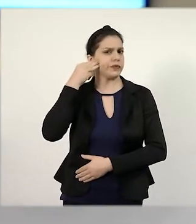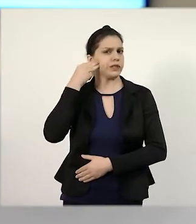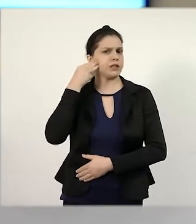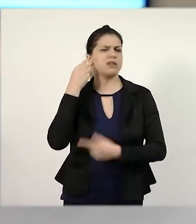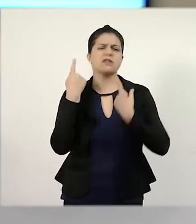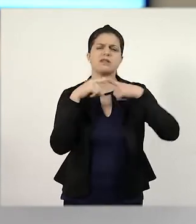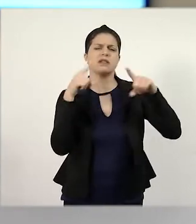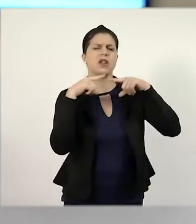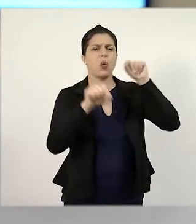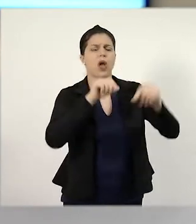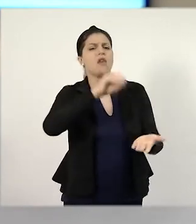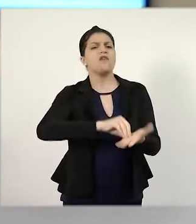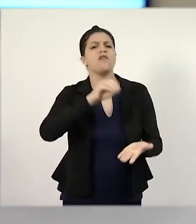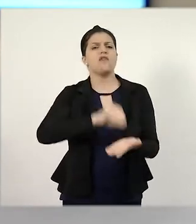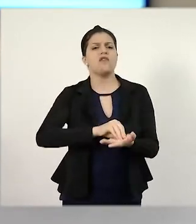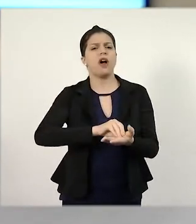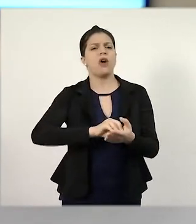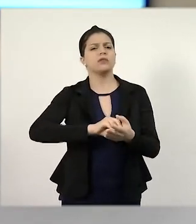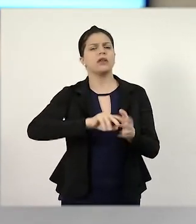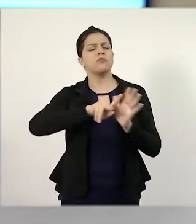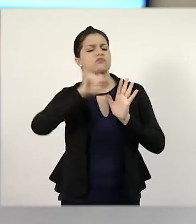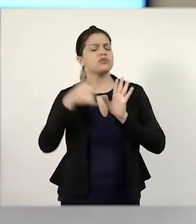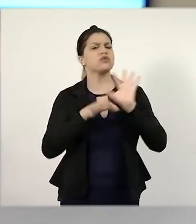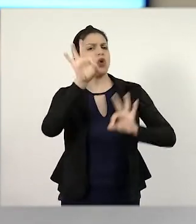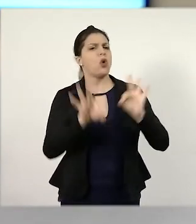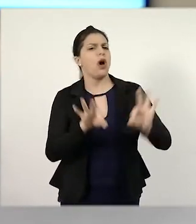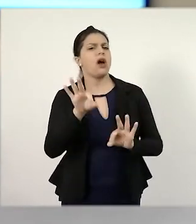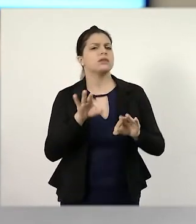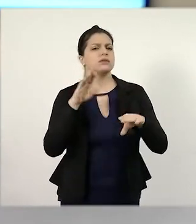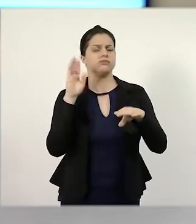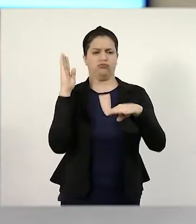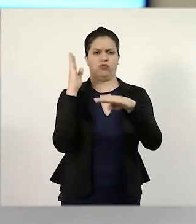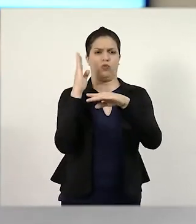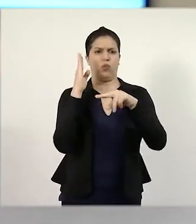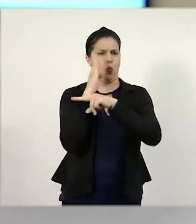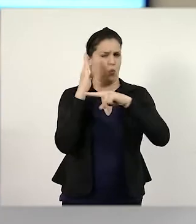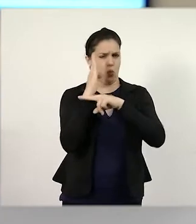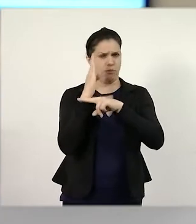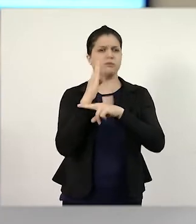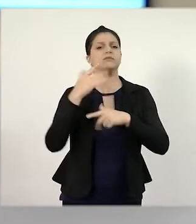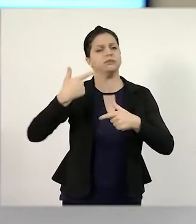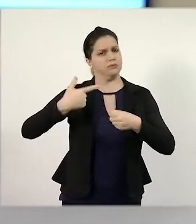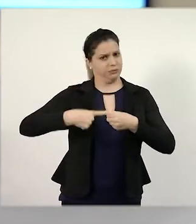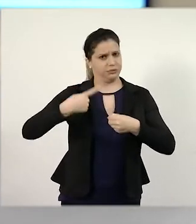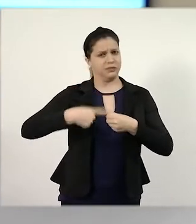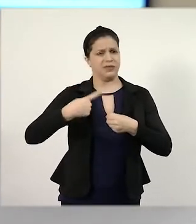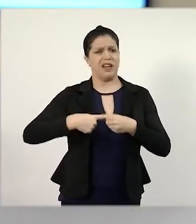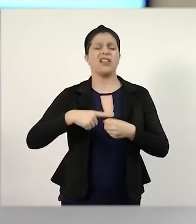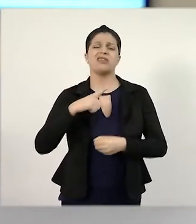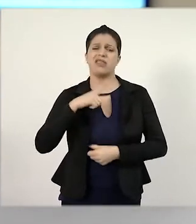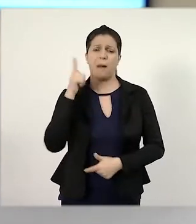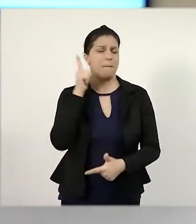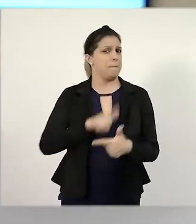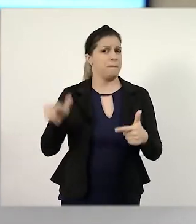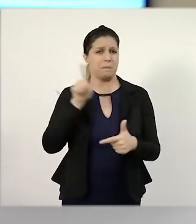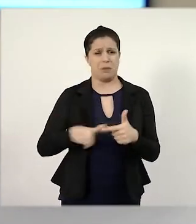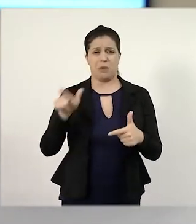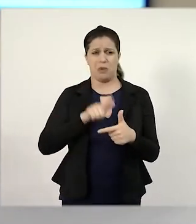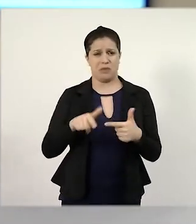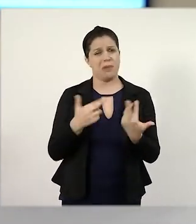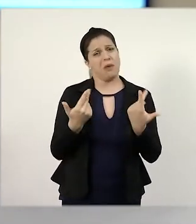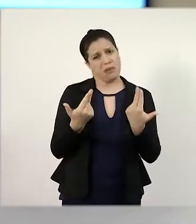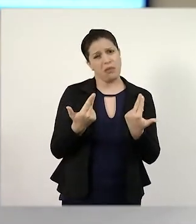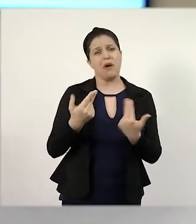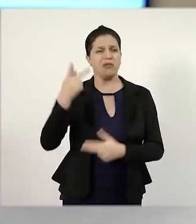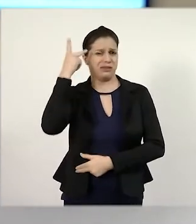Marçal Filho criticou a falta de planejamento urbano, que pode gerar inúmeros problemas para a população, como